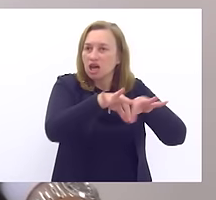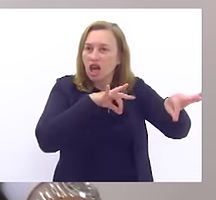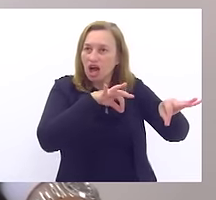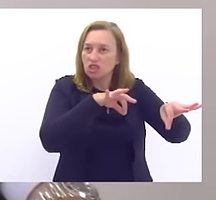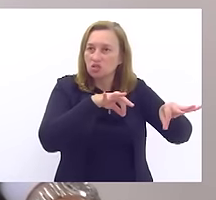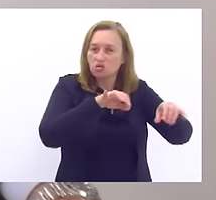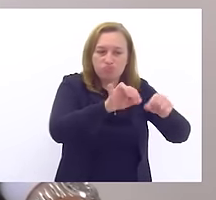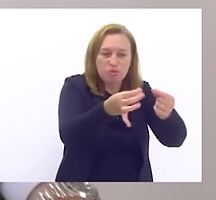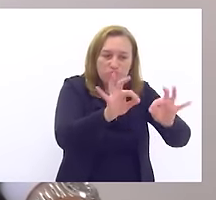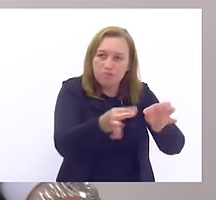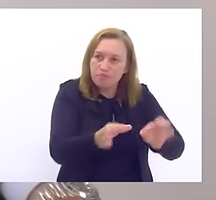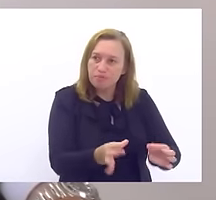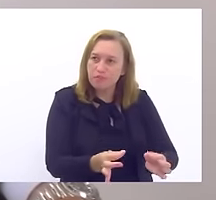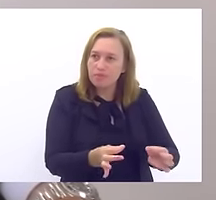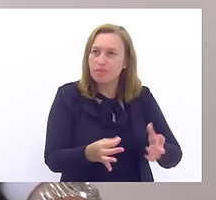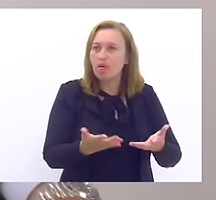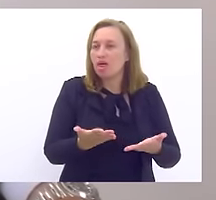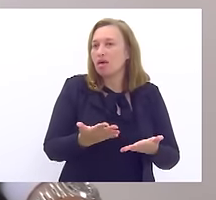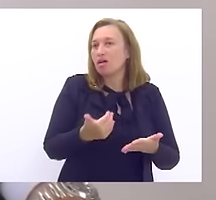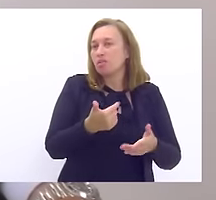Picota em mil pedaços